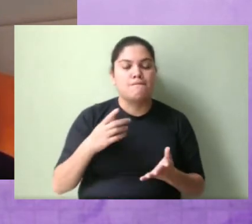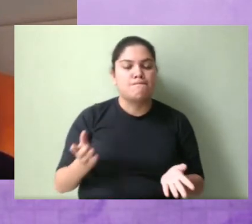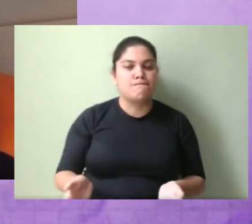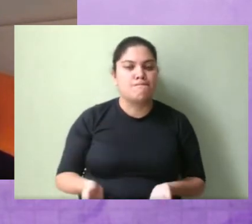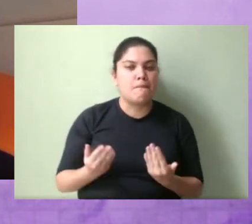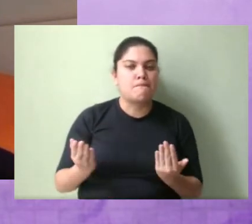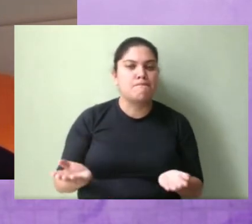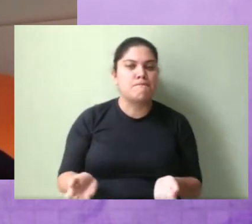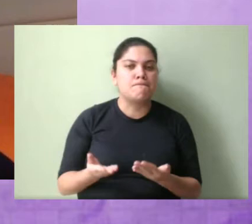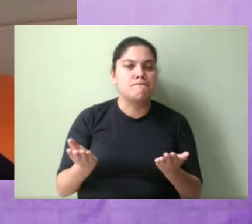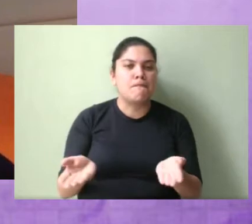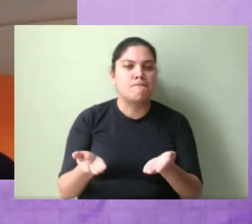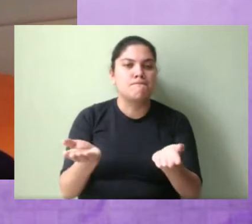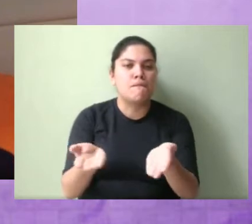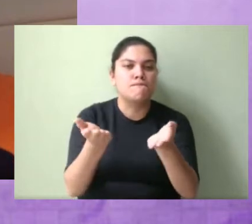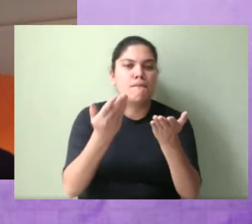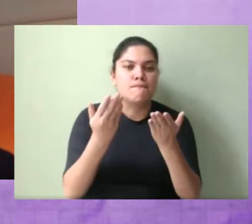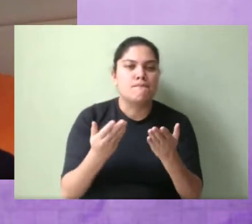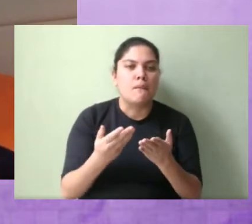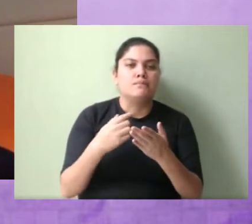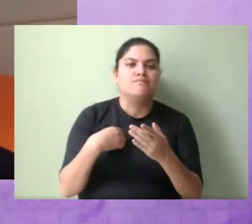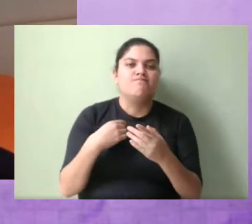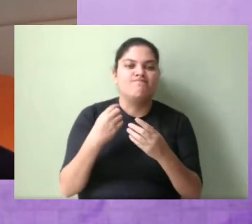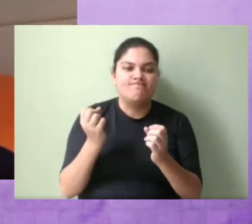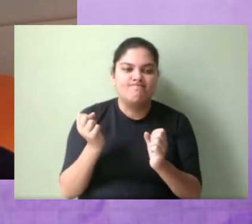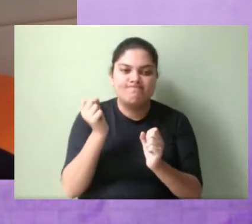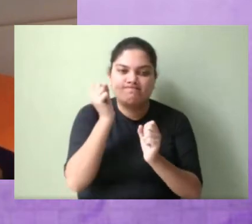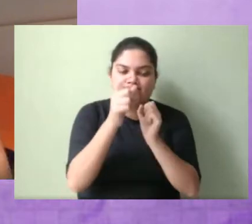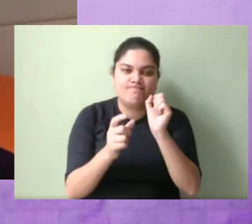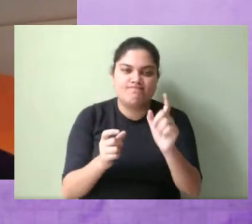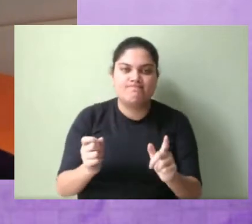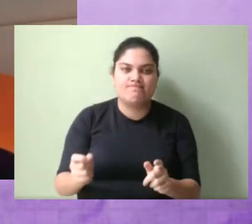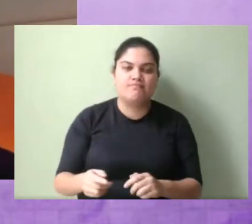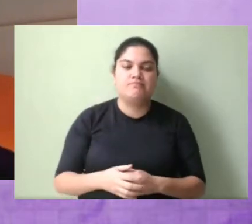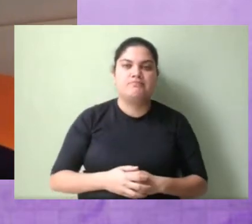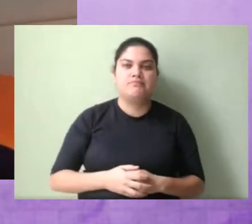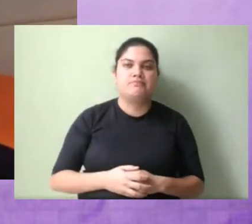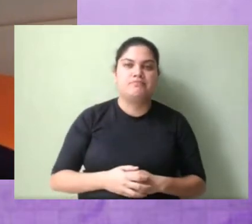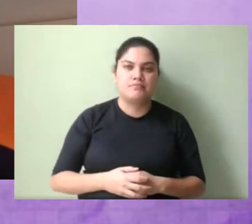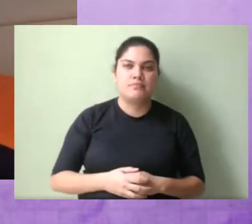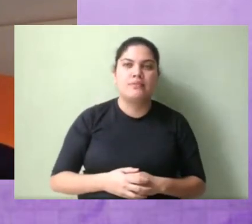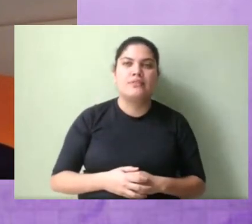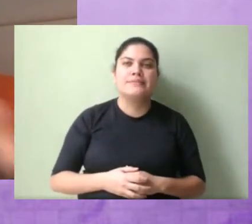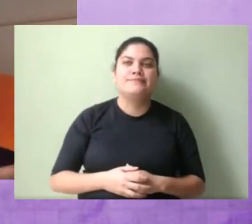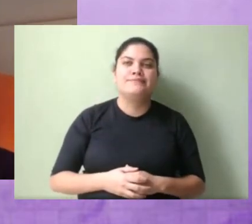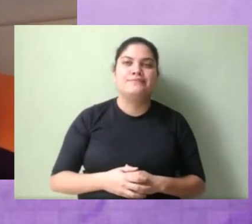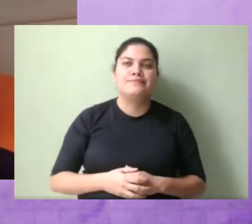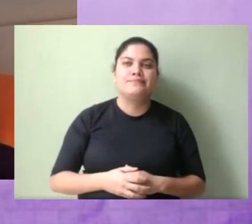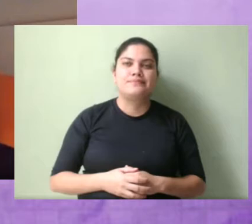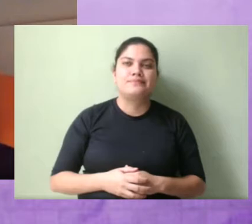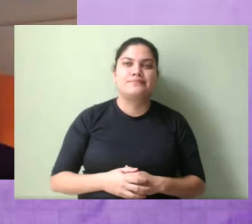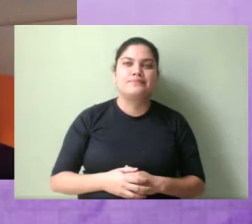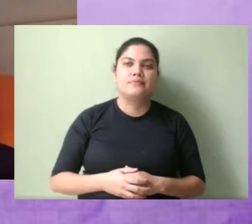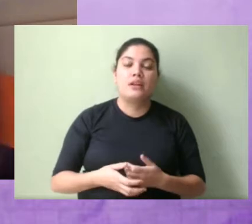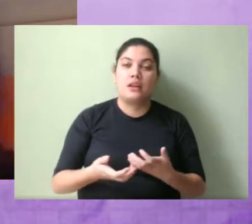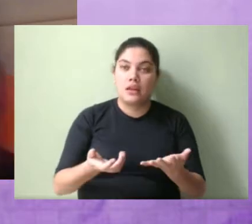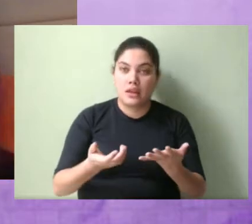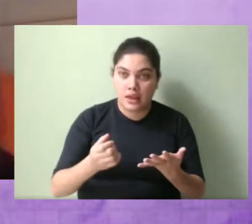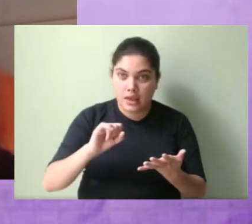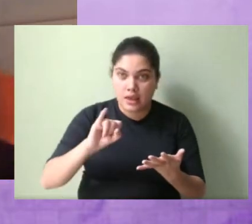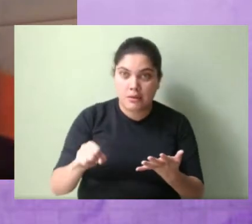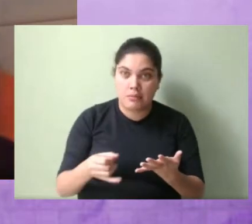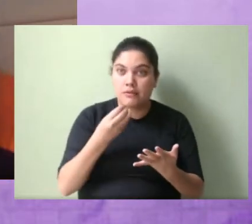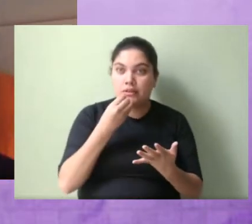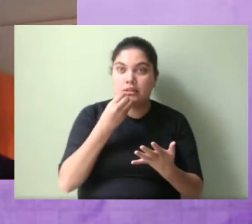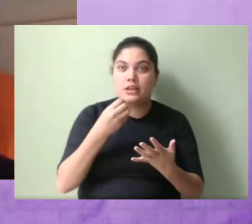vida? Alguma coisa não está certa. E essa justificativa alimenta um potencial muito grande de um campo de